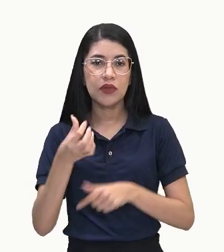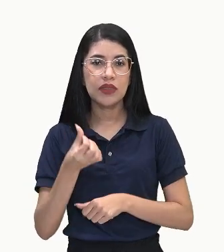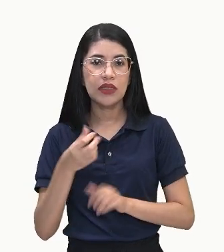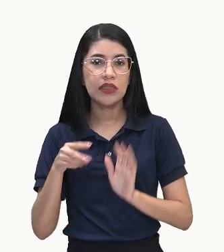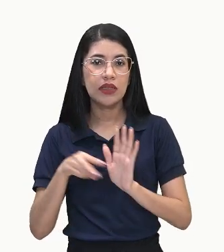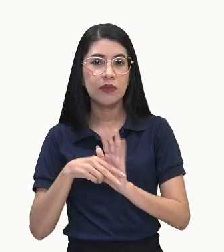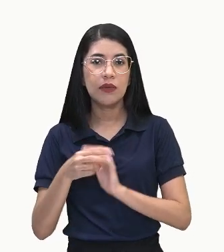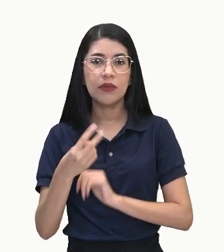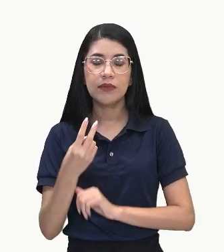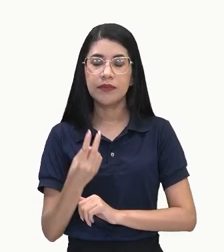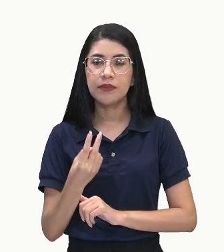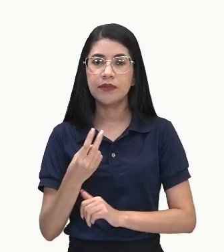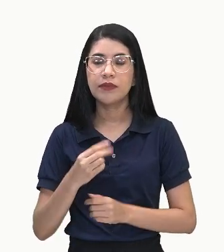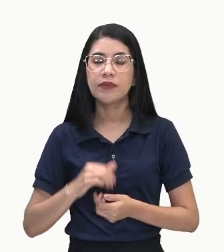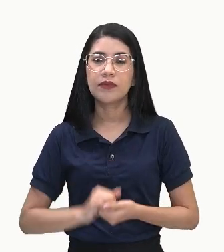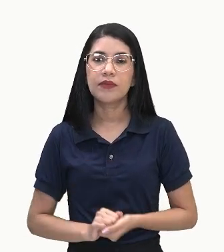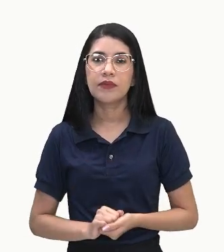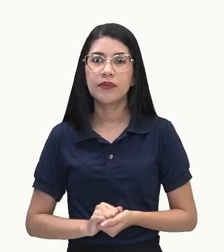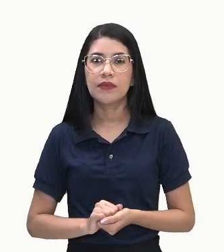né?